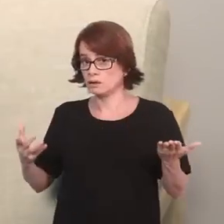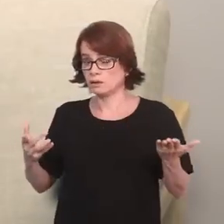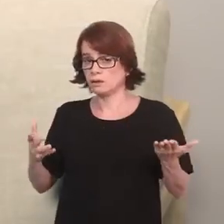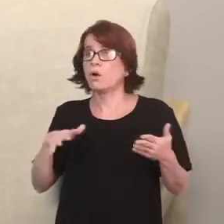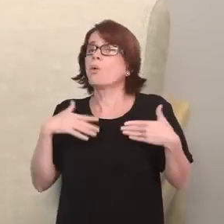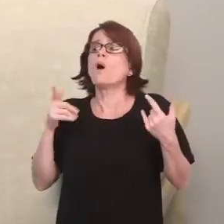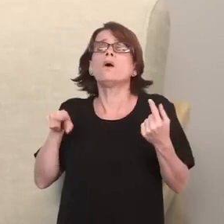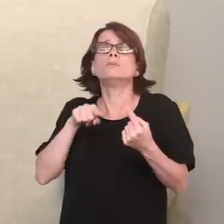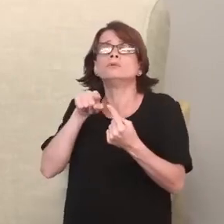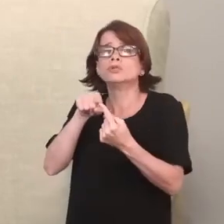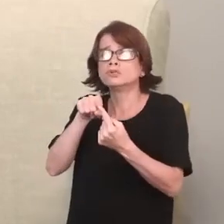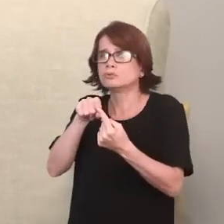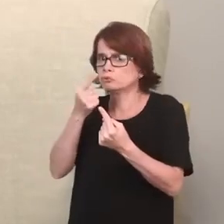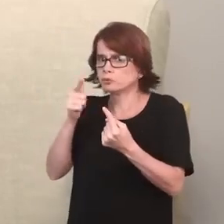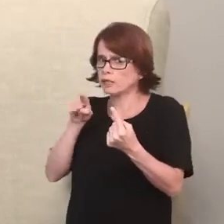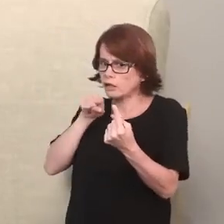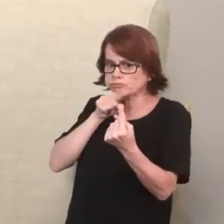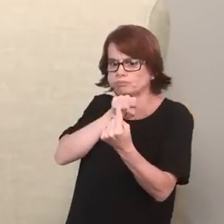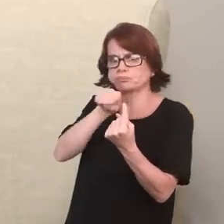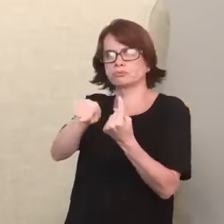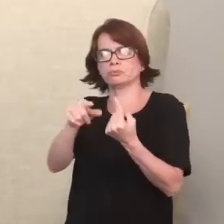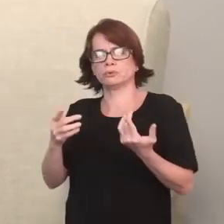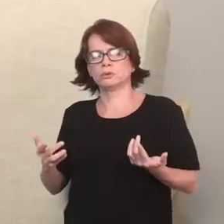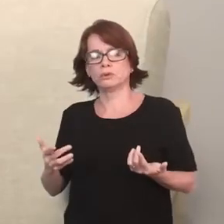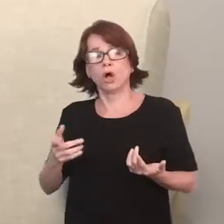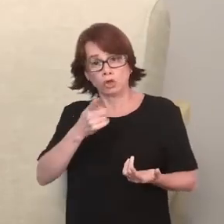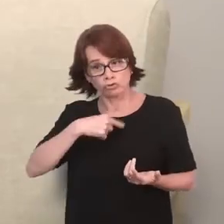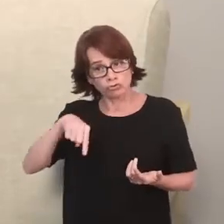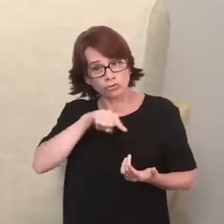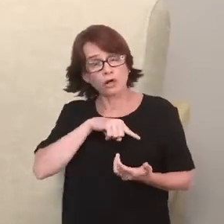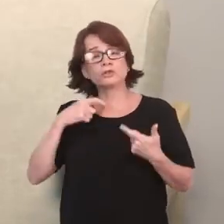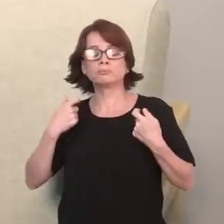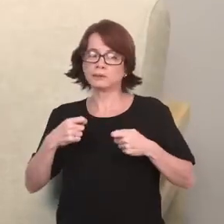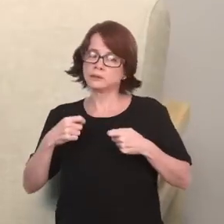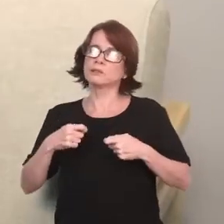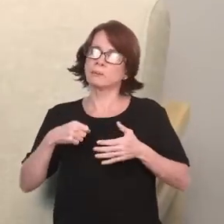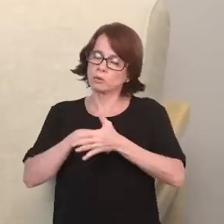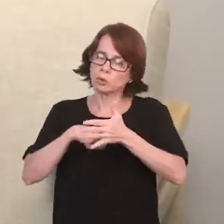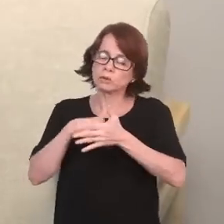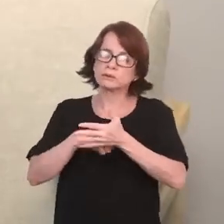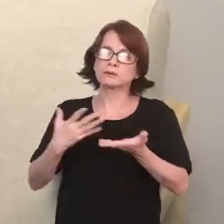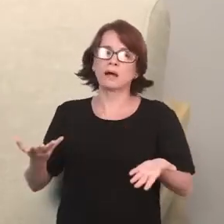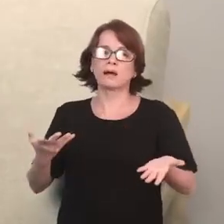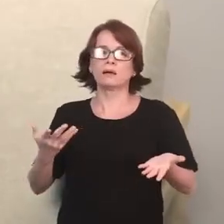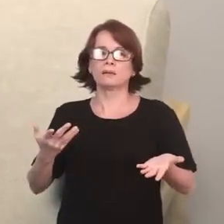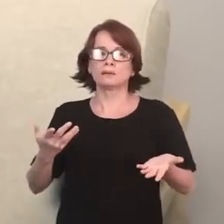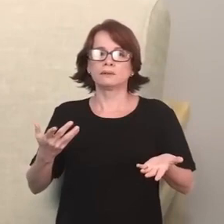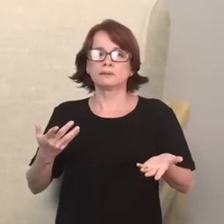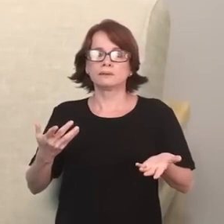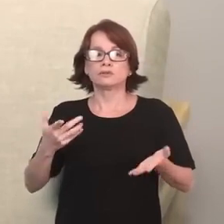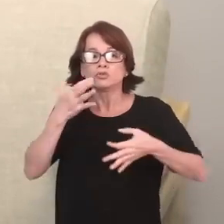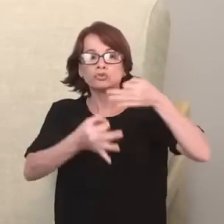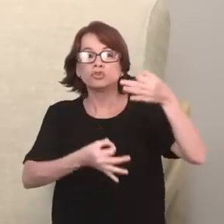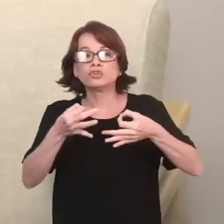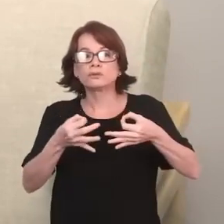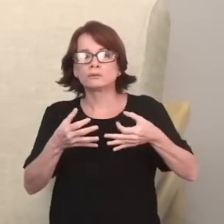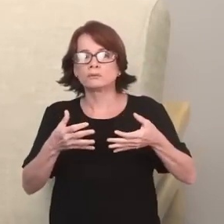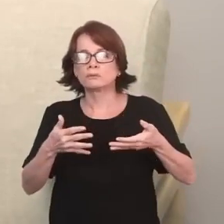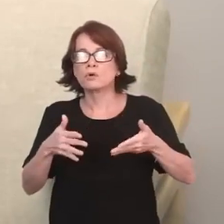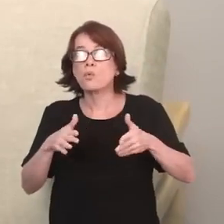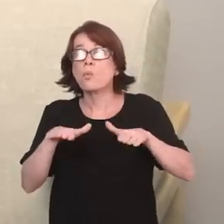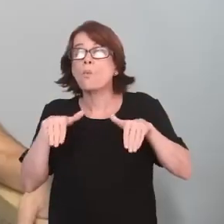que é uma coisa que a gente tem que pensar, mas a gente tem que lutar contra isso, a gente tem que recorrer. O problema é que hoje você vai recorrer a quem, meu